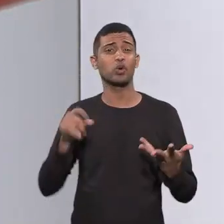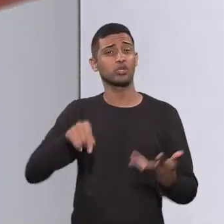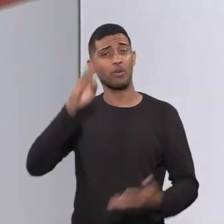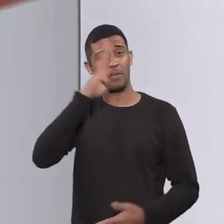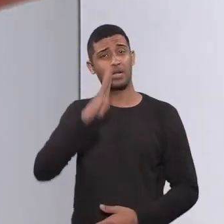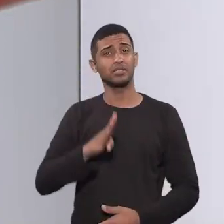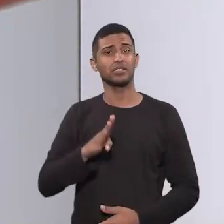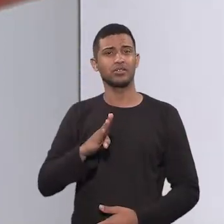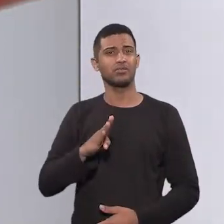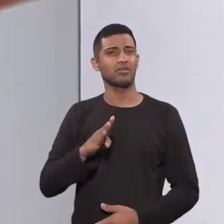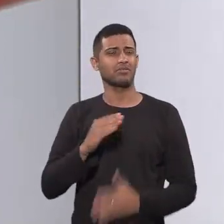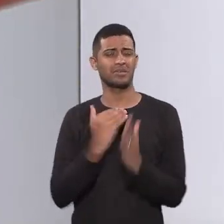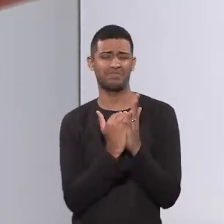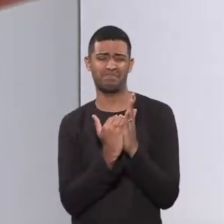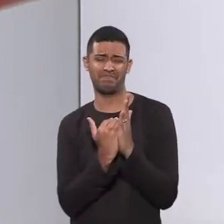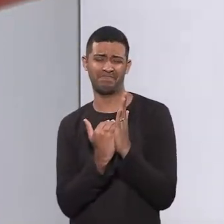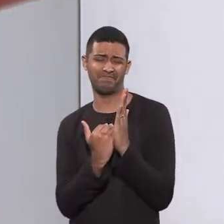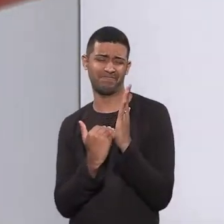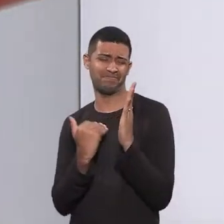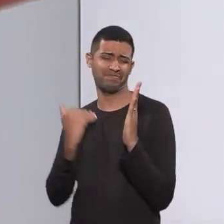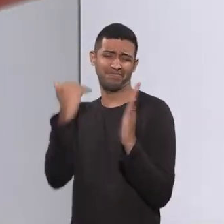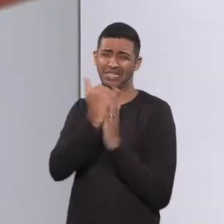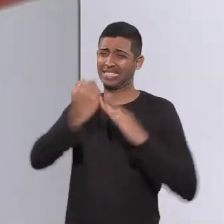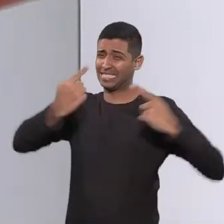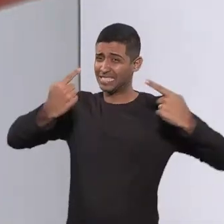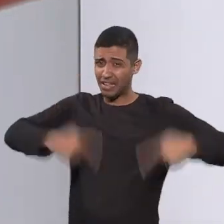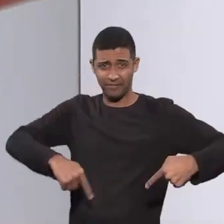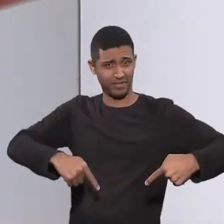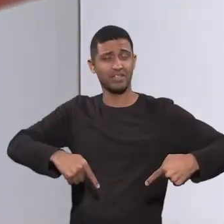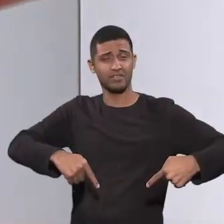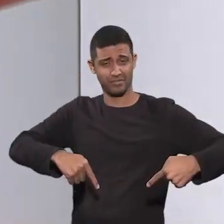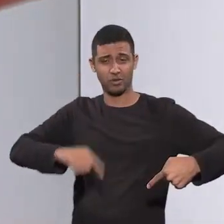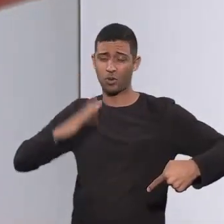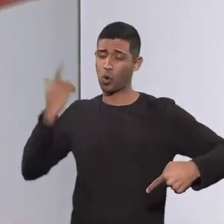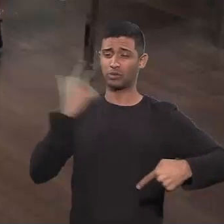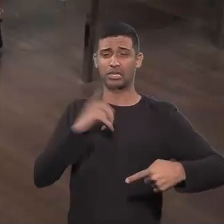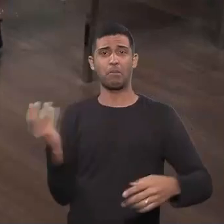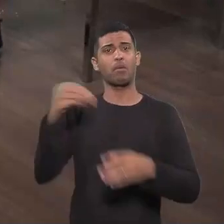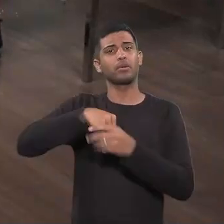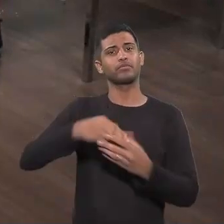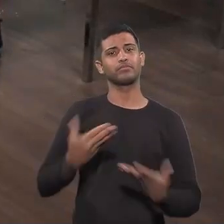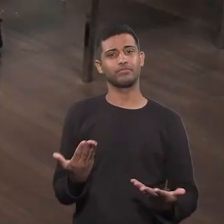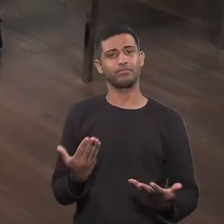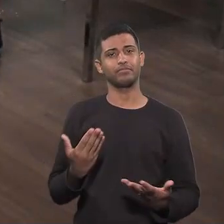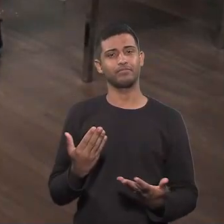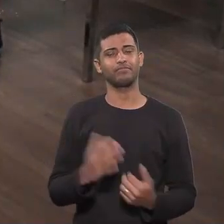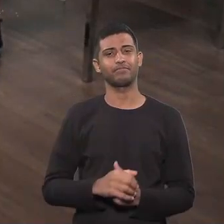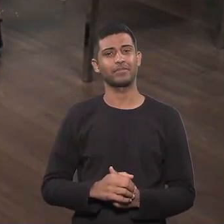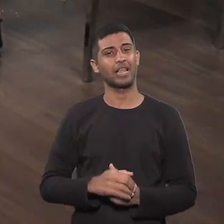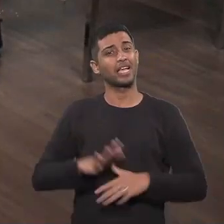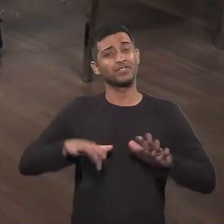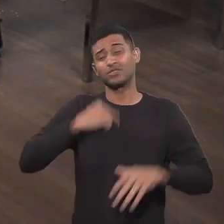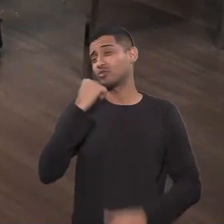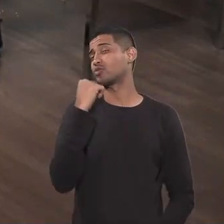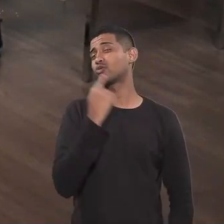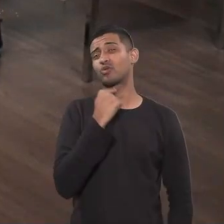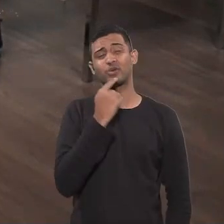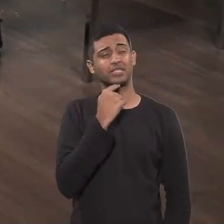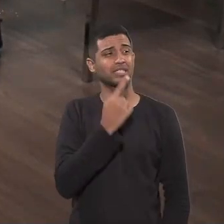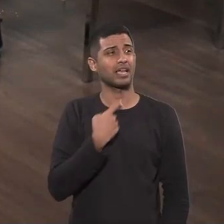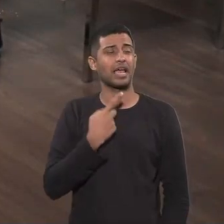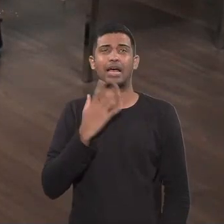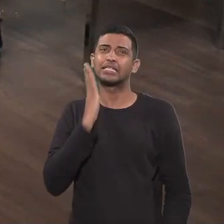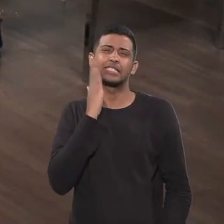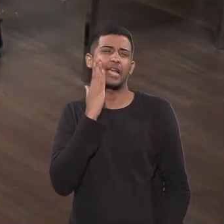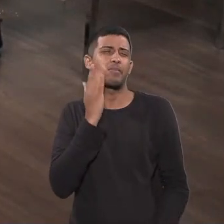realidade brasileira é superar os desafios para essa inclusão. A gente então, assim, na verdade, talvez nós não consigamos ainda